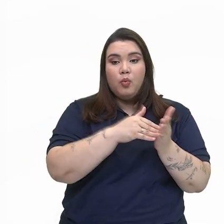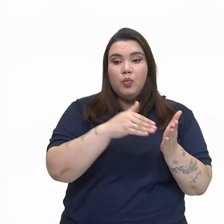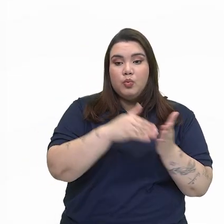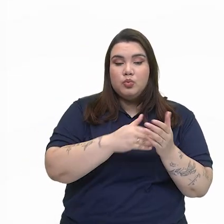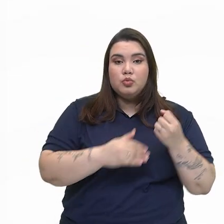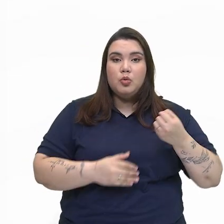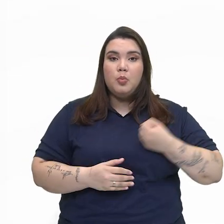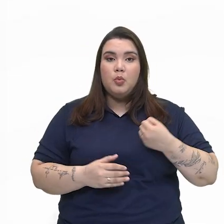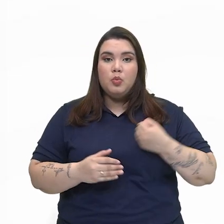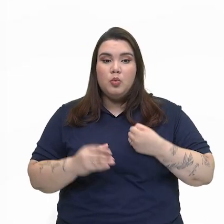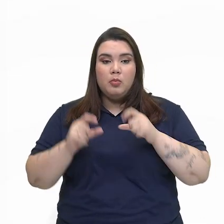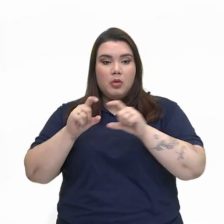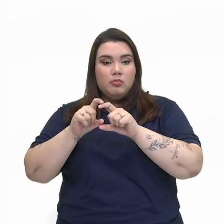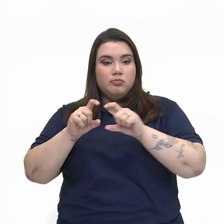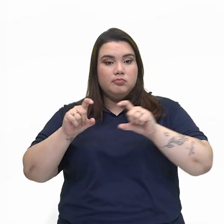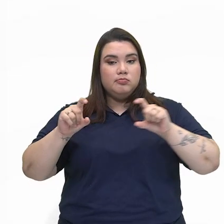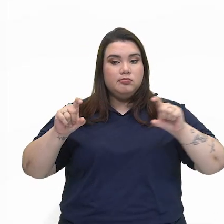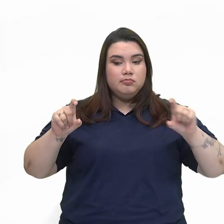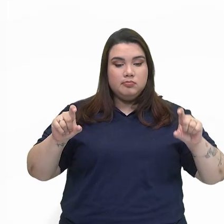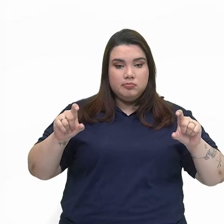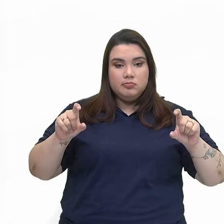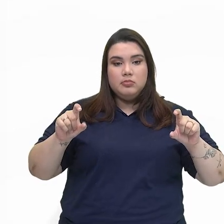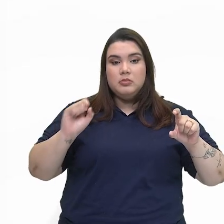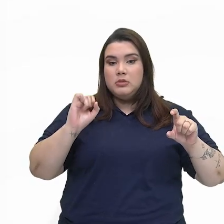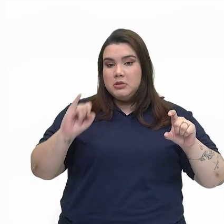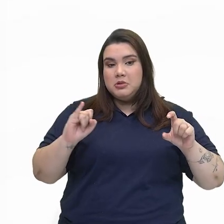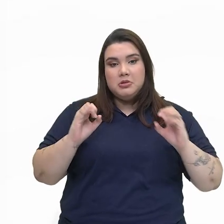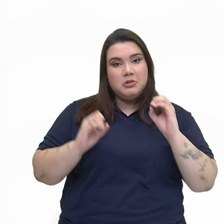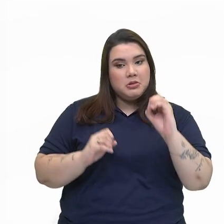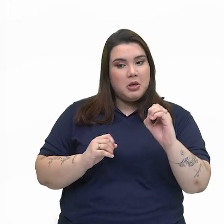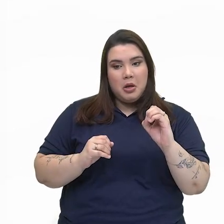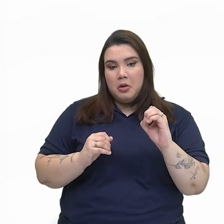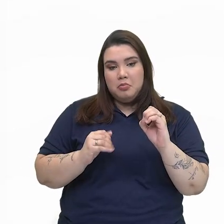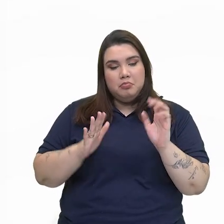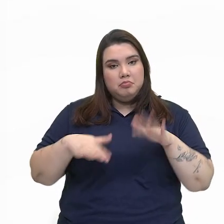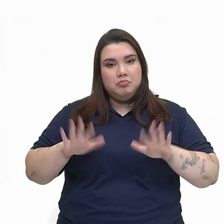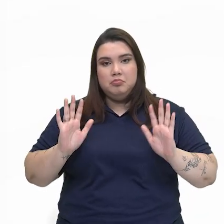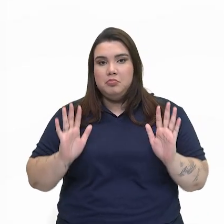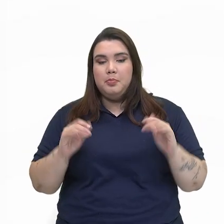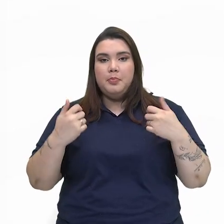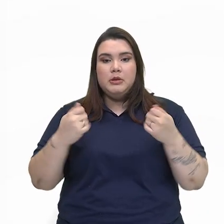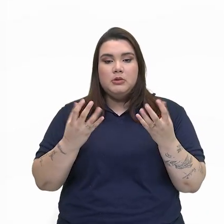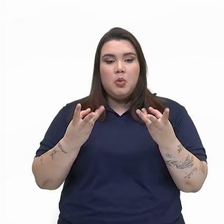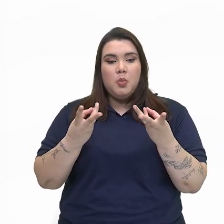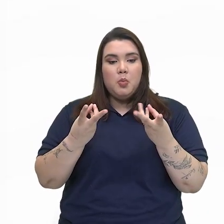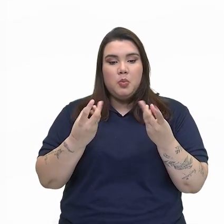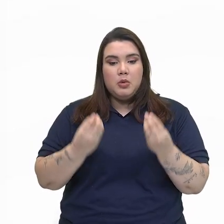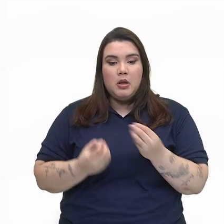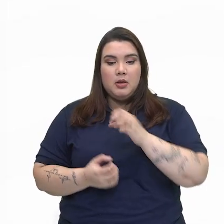da medida, mesmo que ele seja um zero, mas você tem que contar da esquerda para a direita.